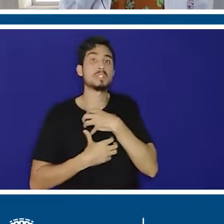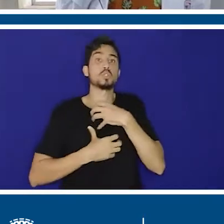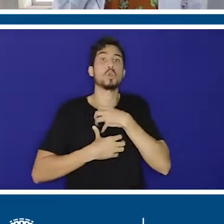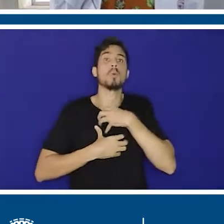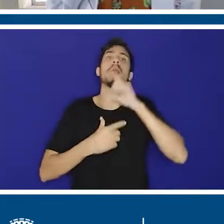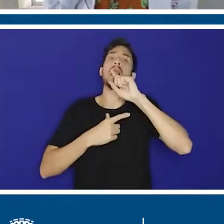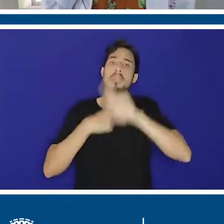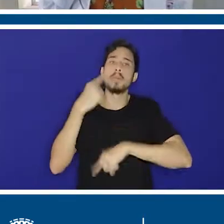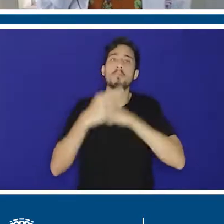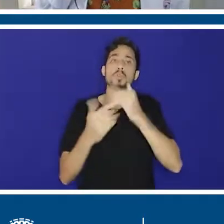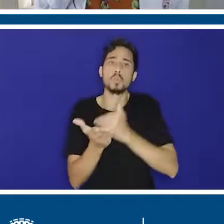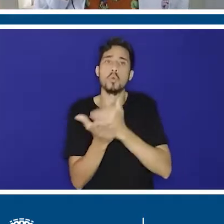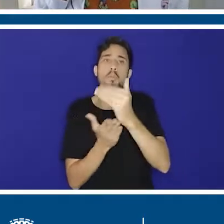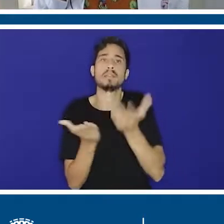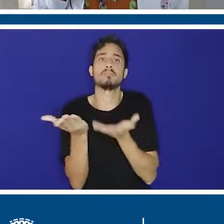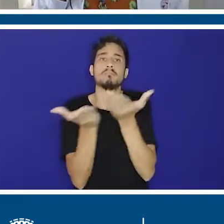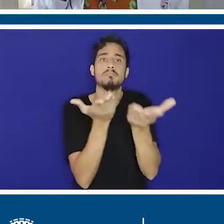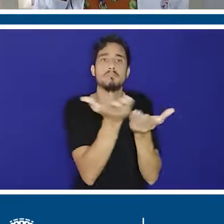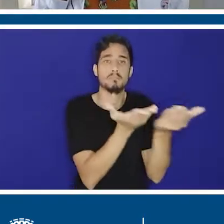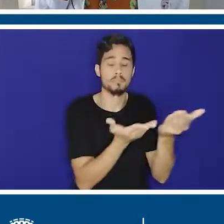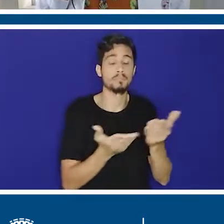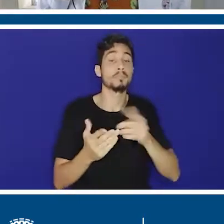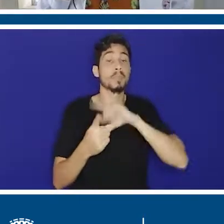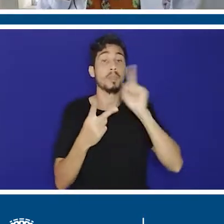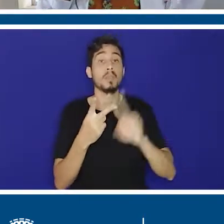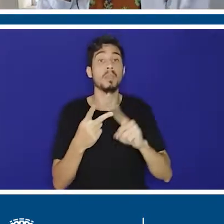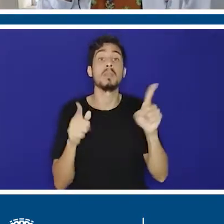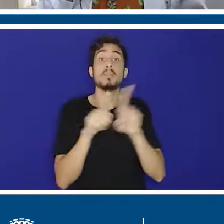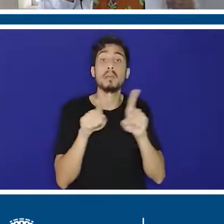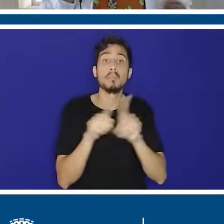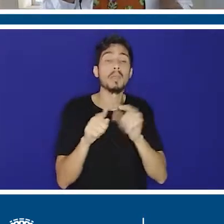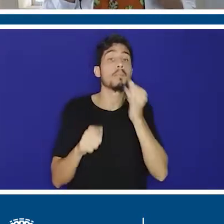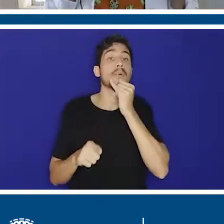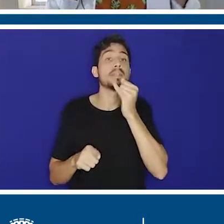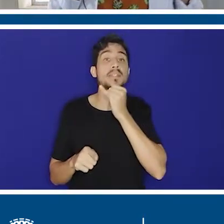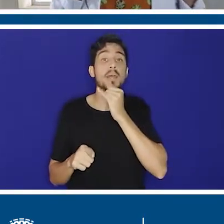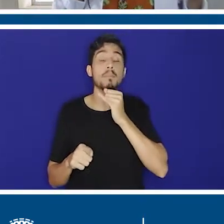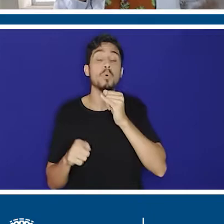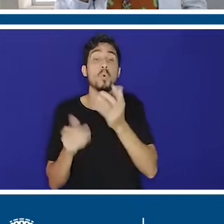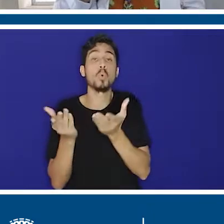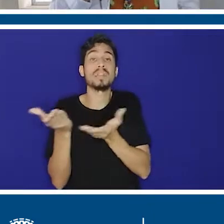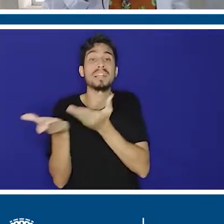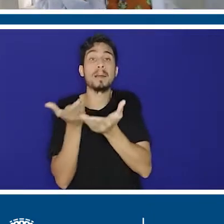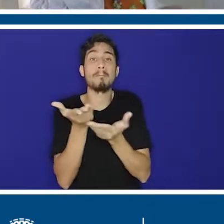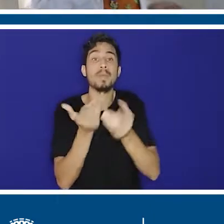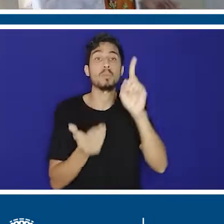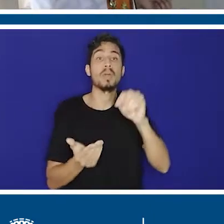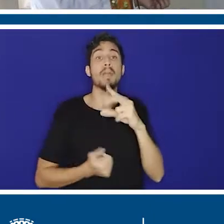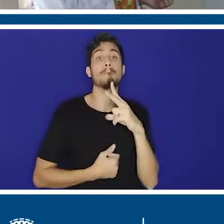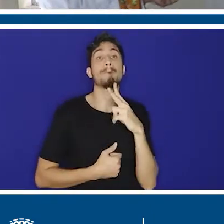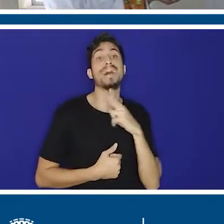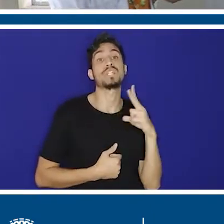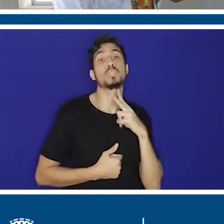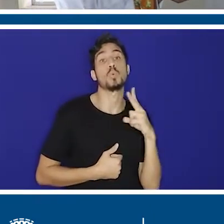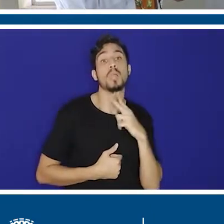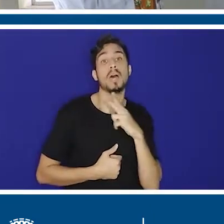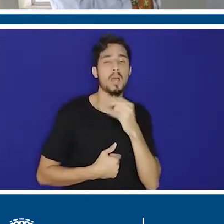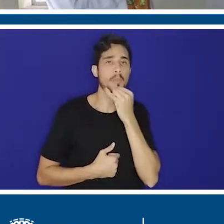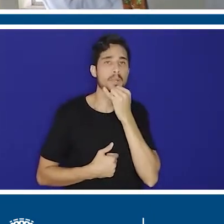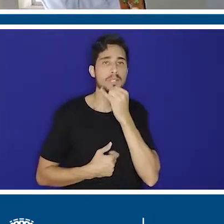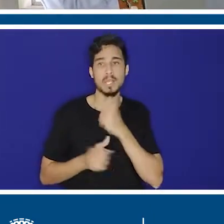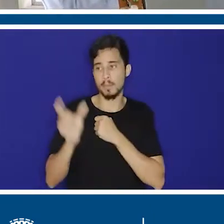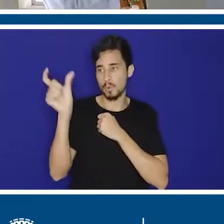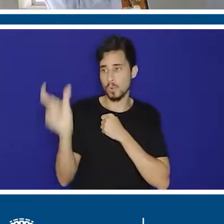vocês é que o tratamento ele é personalizado, o que serve para uma pessoa não serve para outra. Por